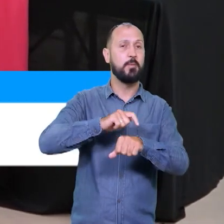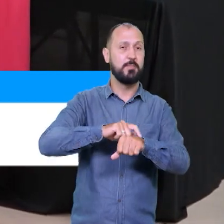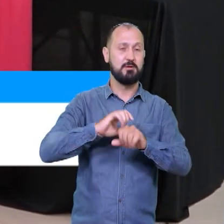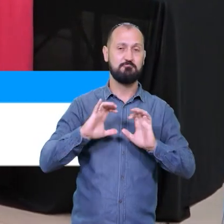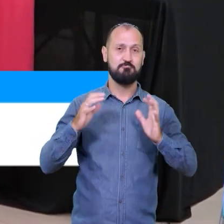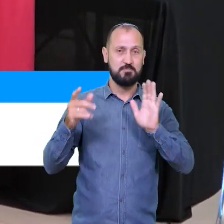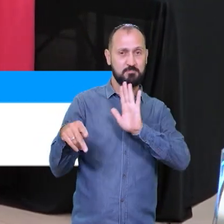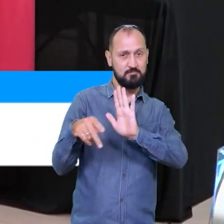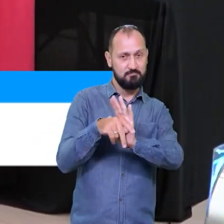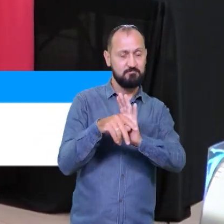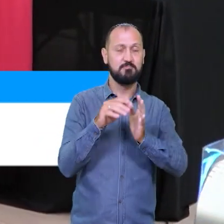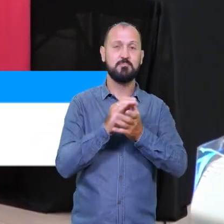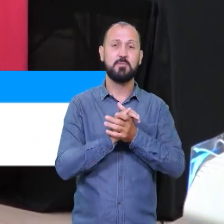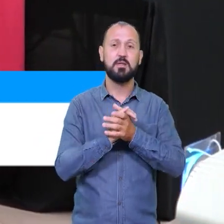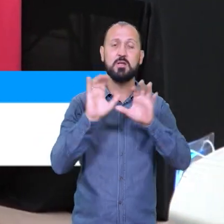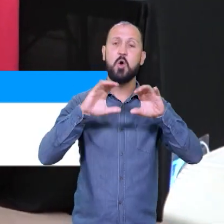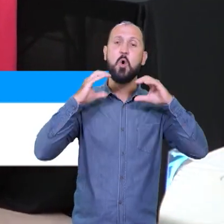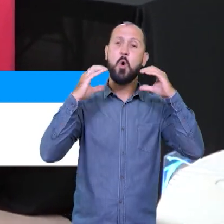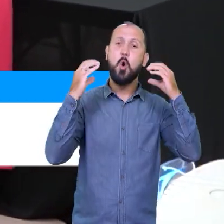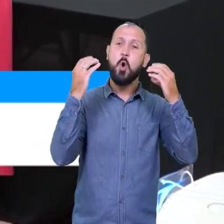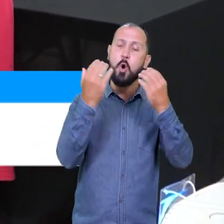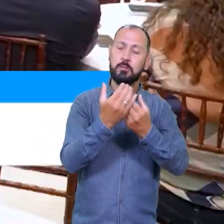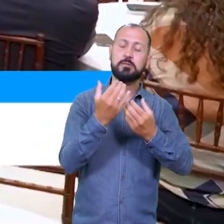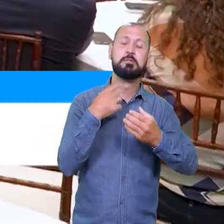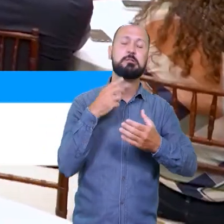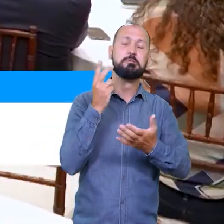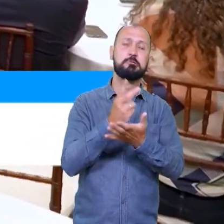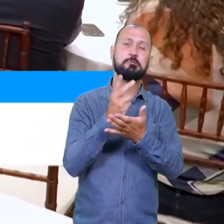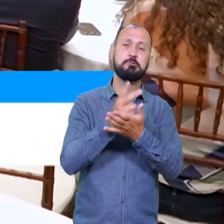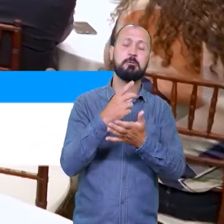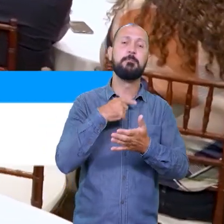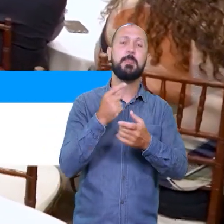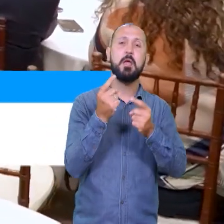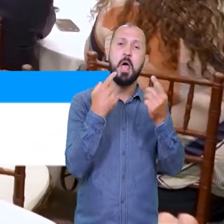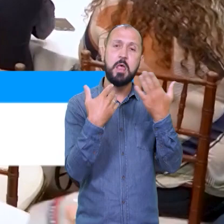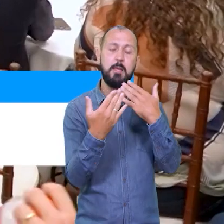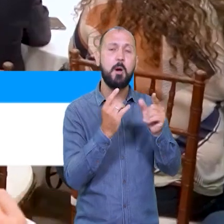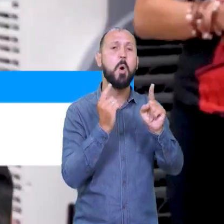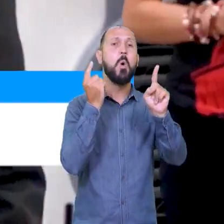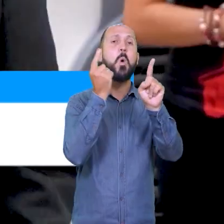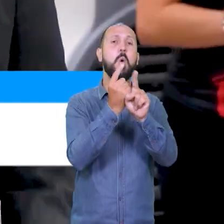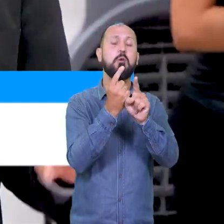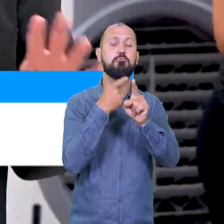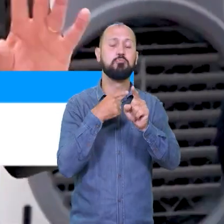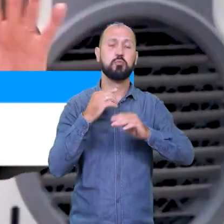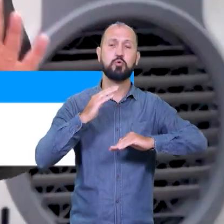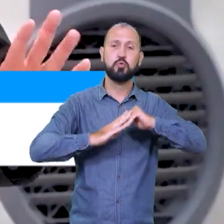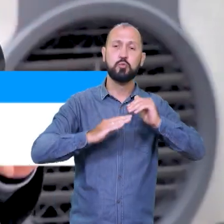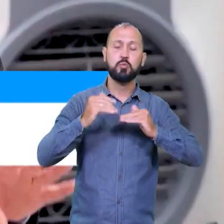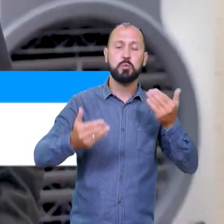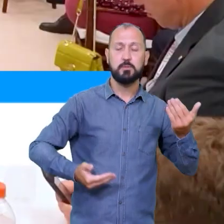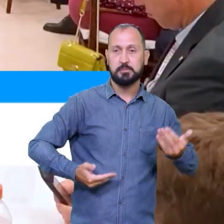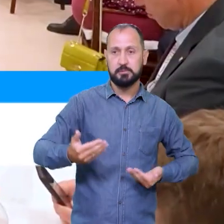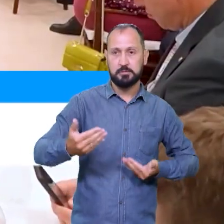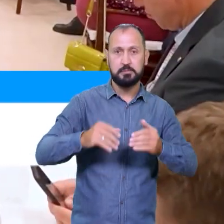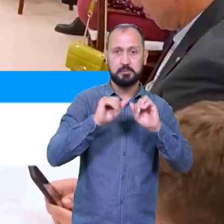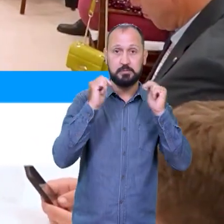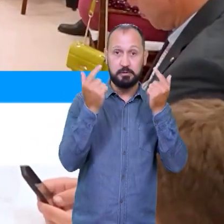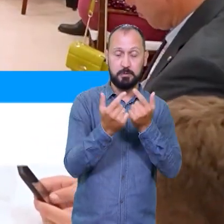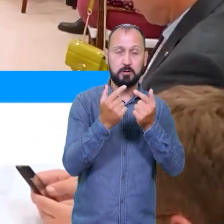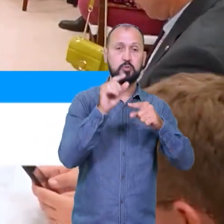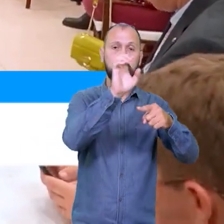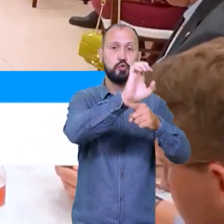honrosa durante a cerimônia. A Conferência da UNALI tradicionalmente também promove debates e encontros entre os servidores